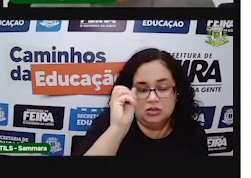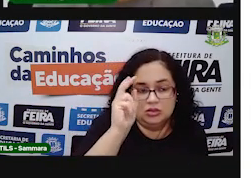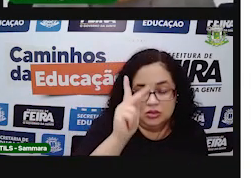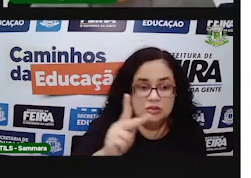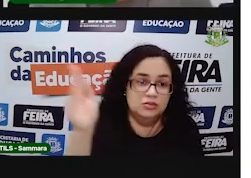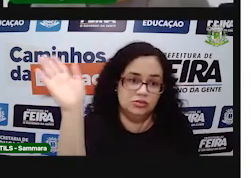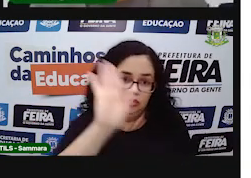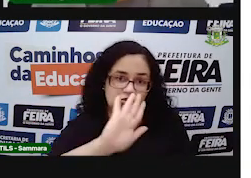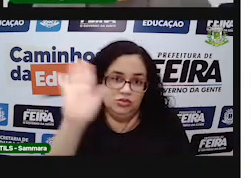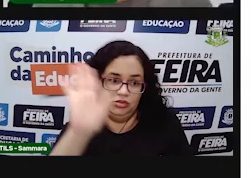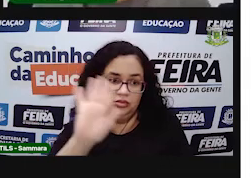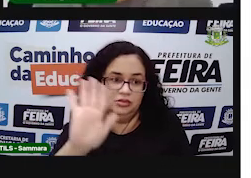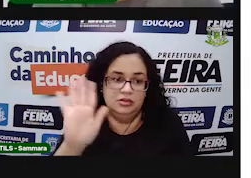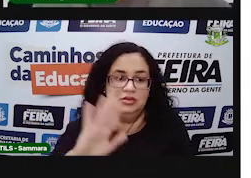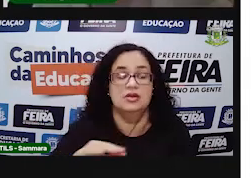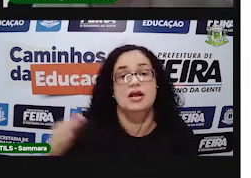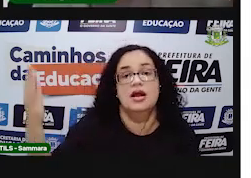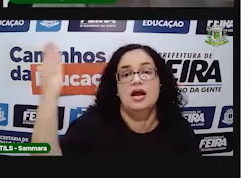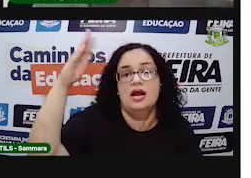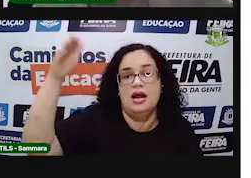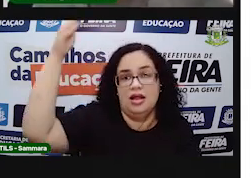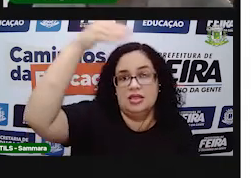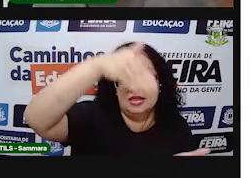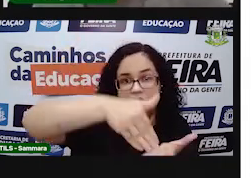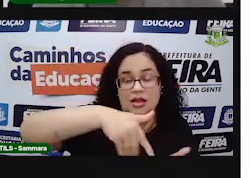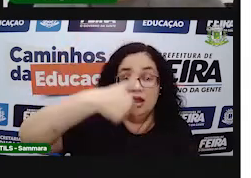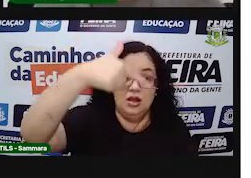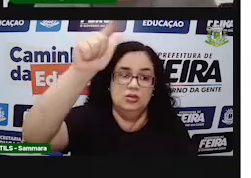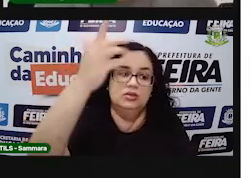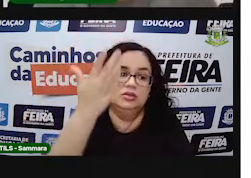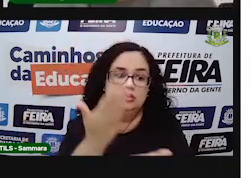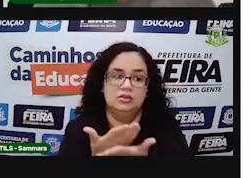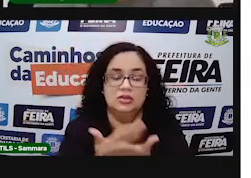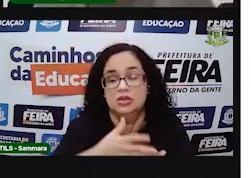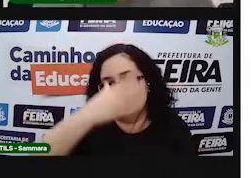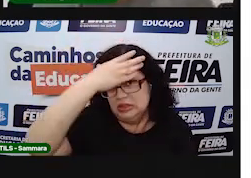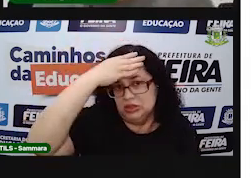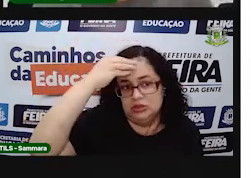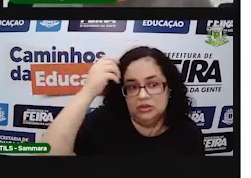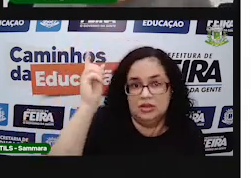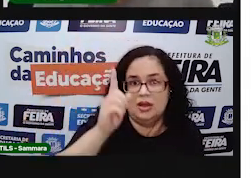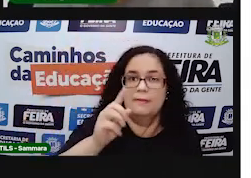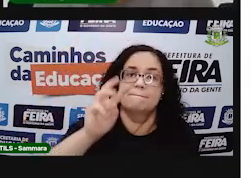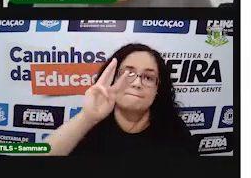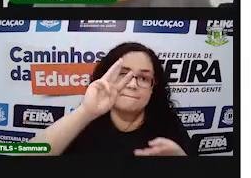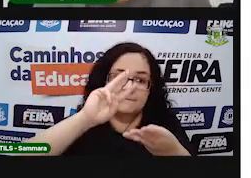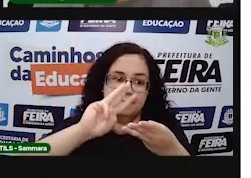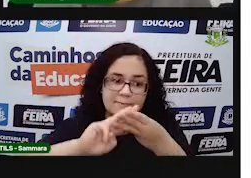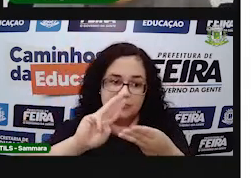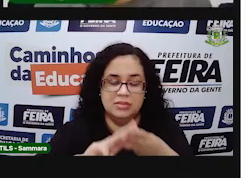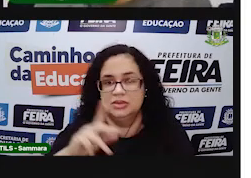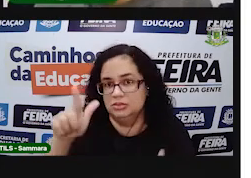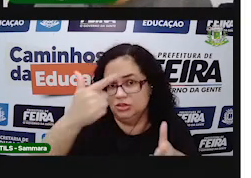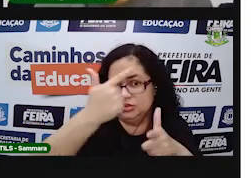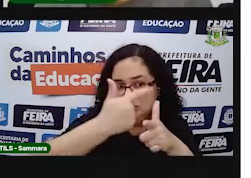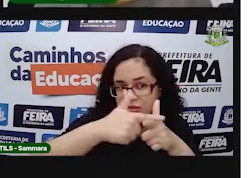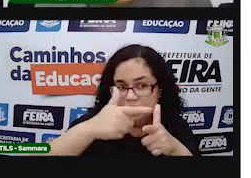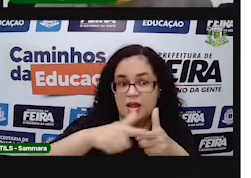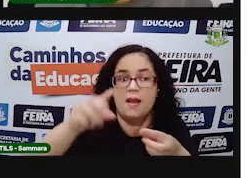bom? Vou me despedindo, desde já, até a próxima. E jamais esqueça disso,